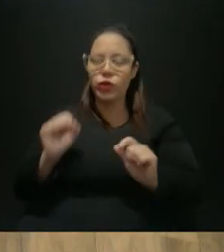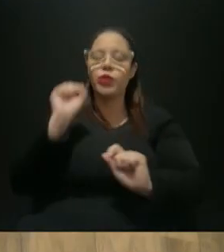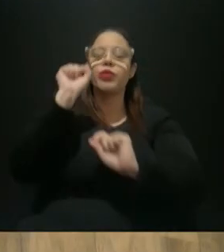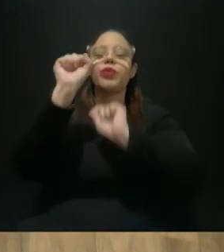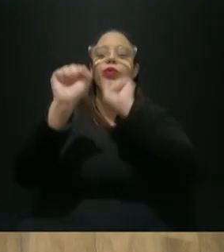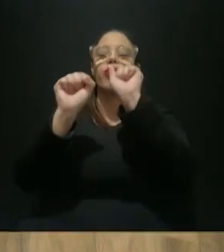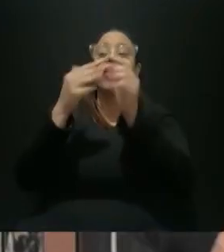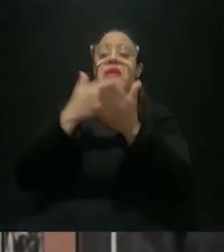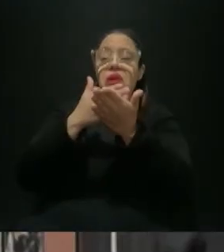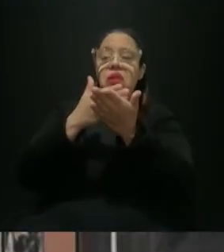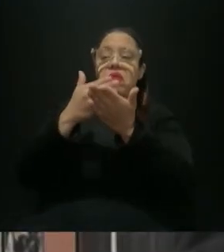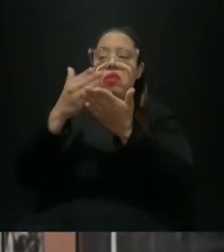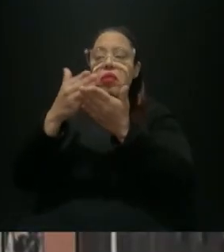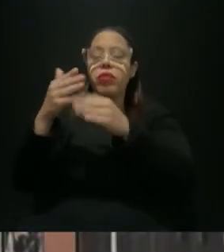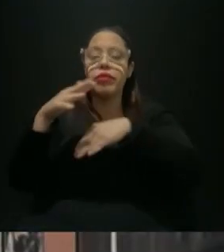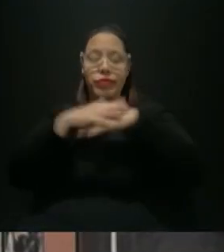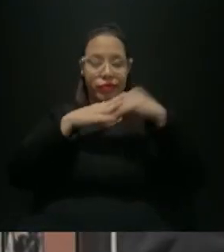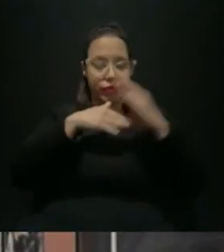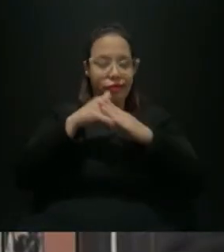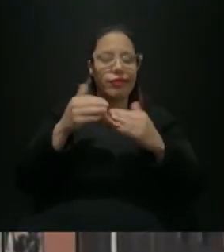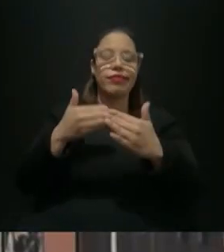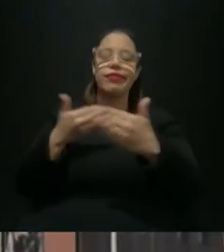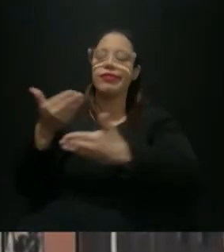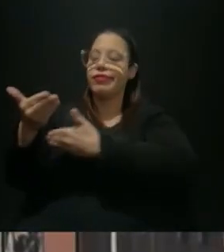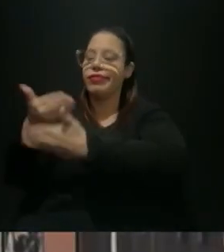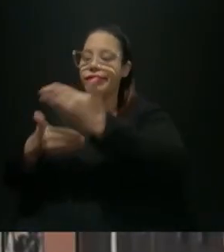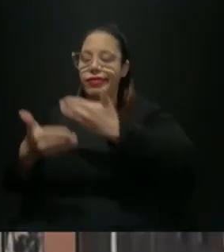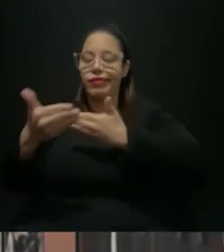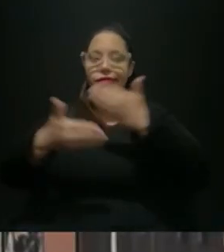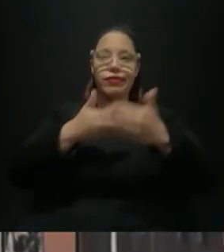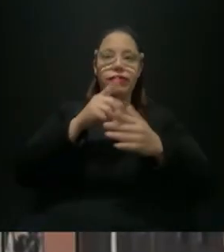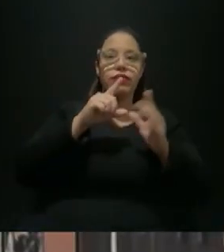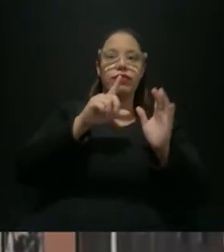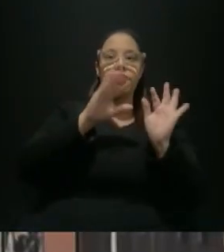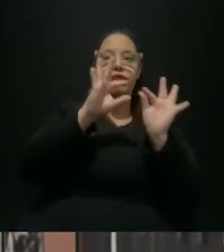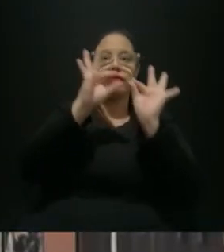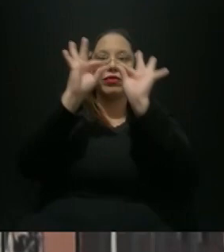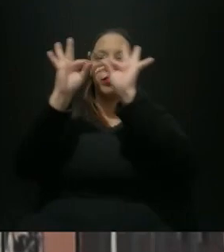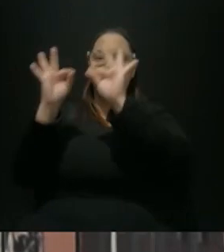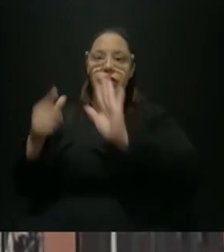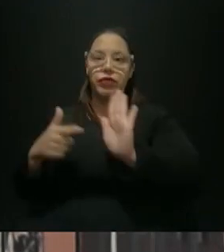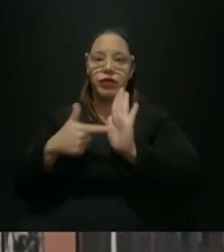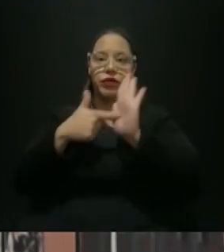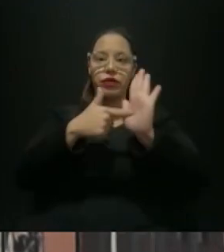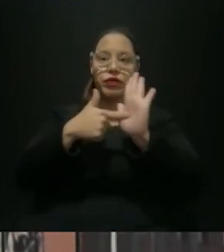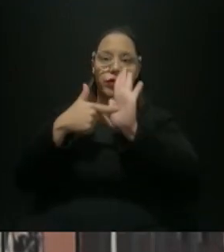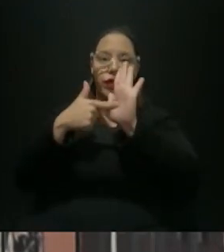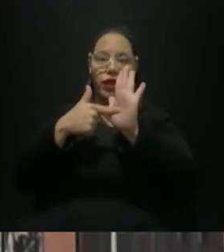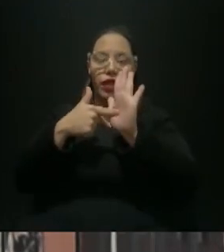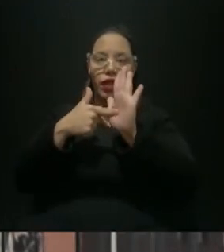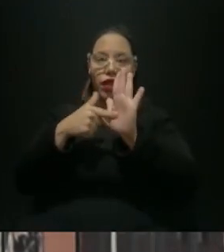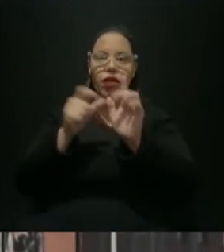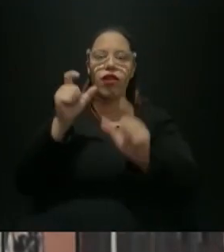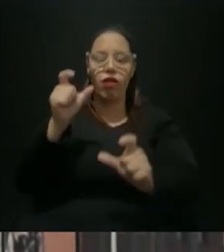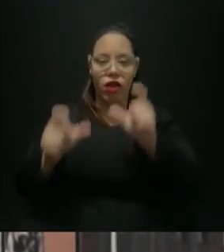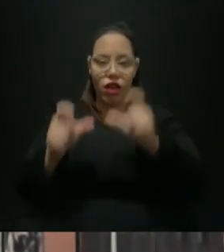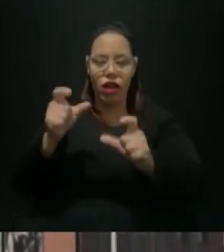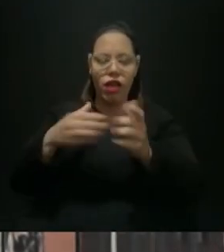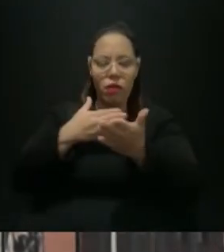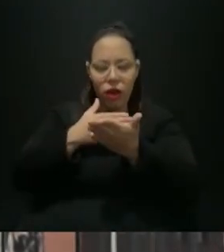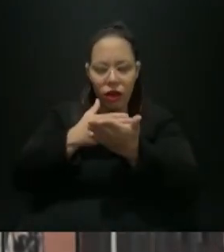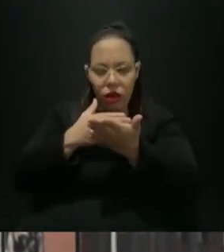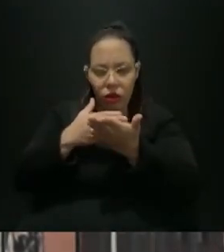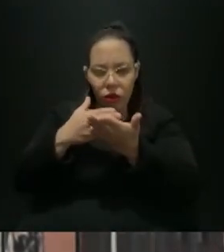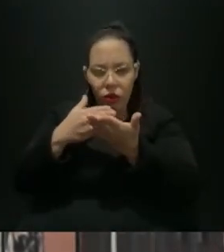falando dessa contribuição, nós vamos assistir a um manifesto chamado Cada Passo do Começo, da